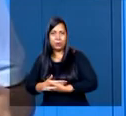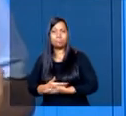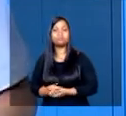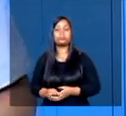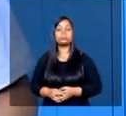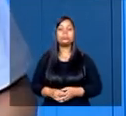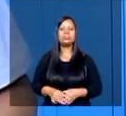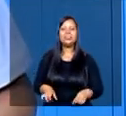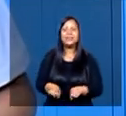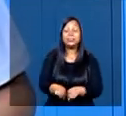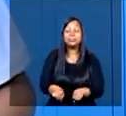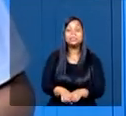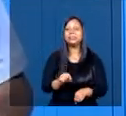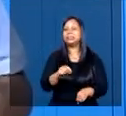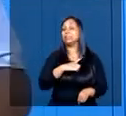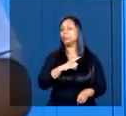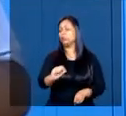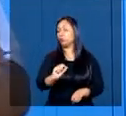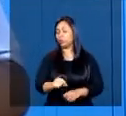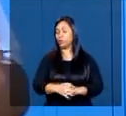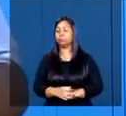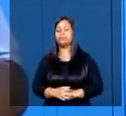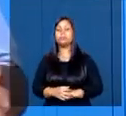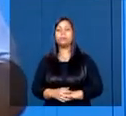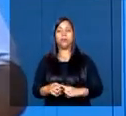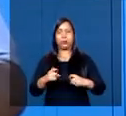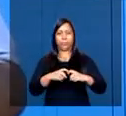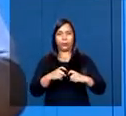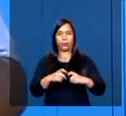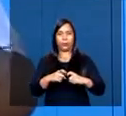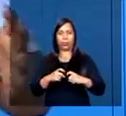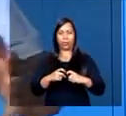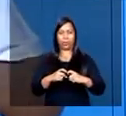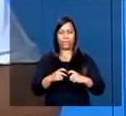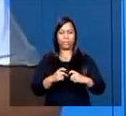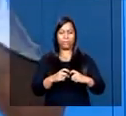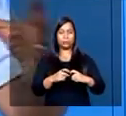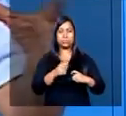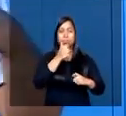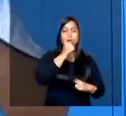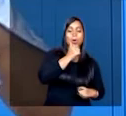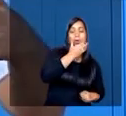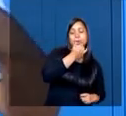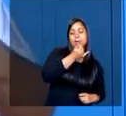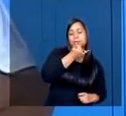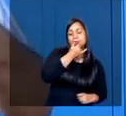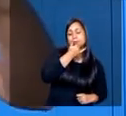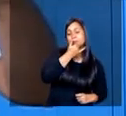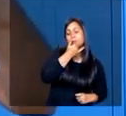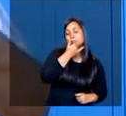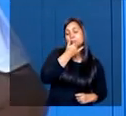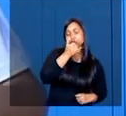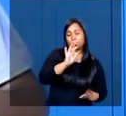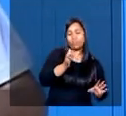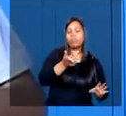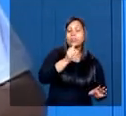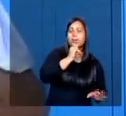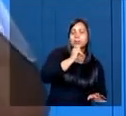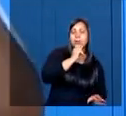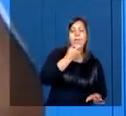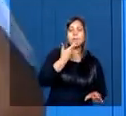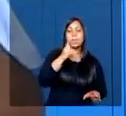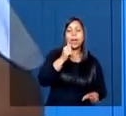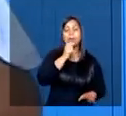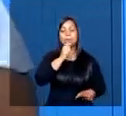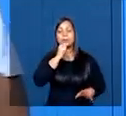tem as consultas terapêuticas, né, que são pais e mães que estão numa fala muito desorganizada com a chegada do bebê.